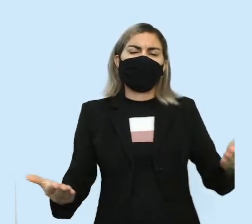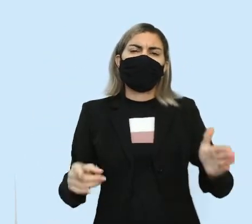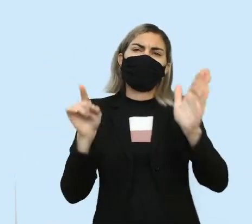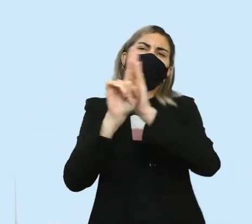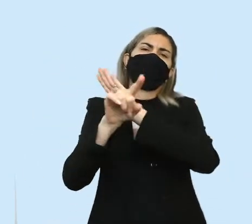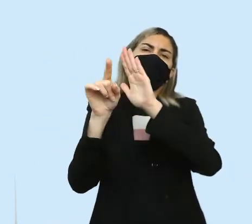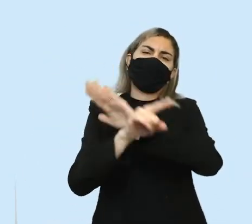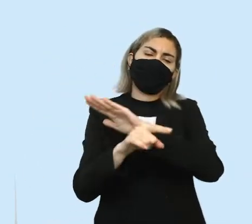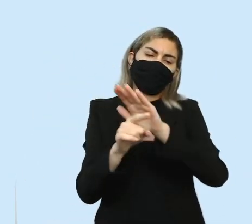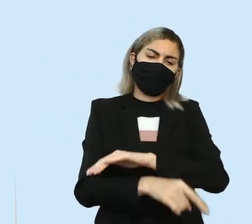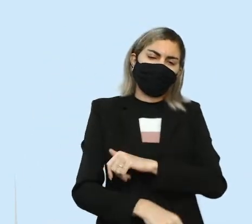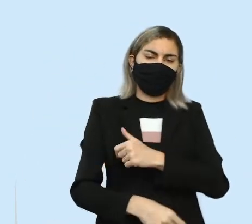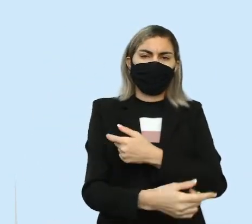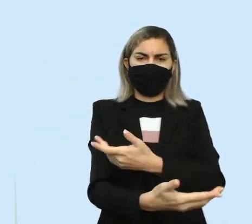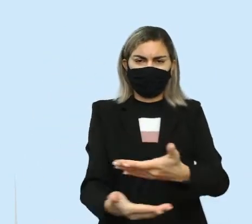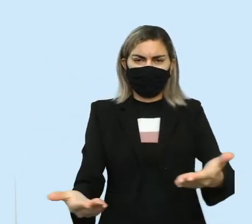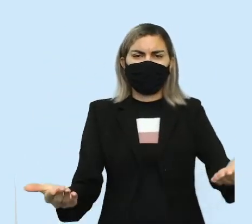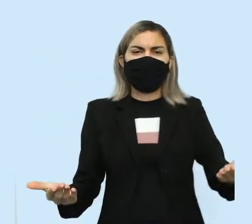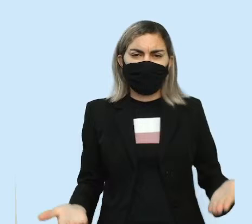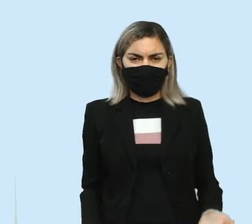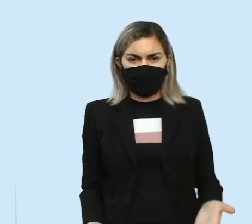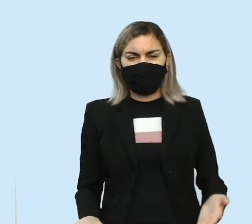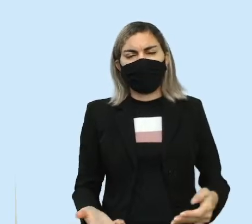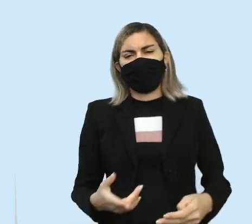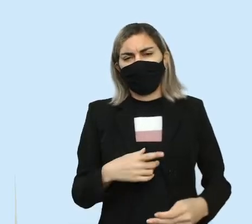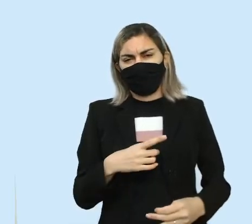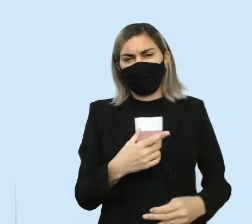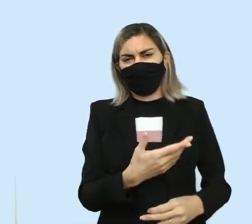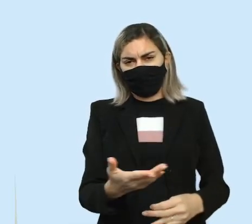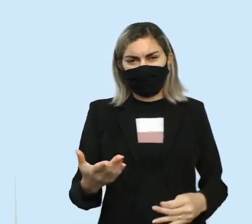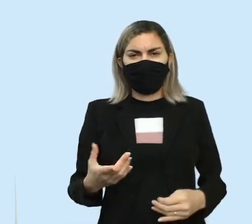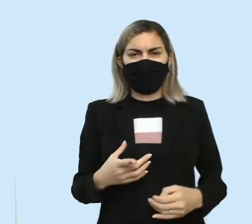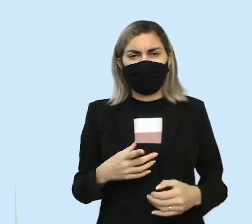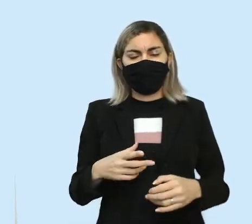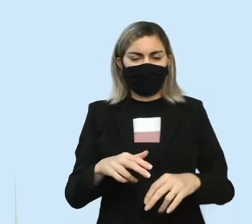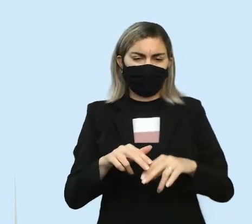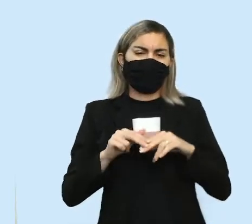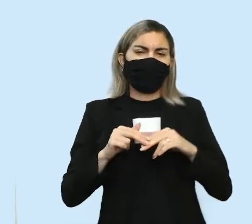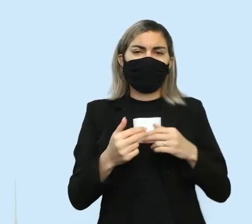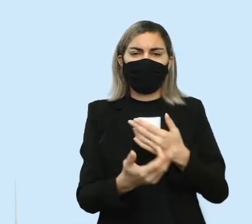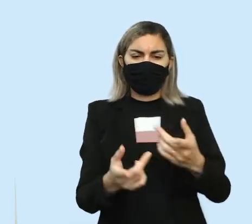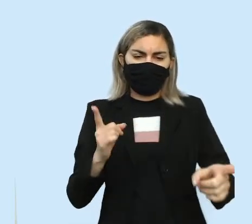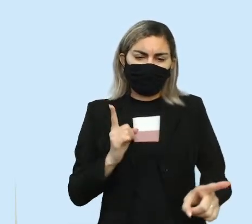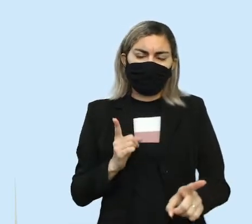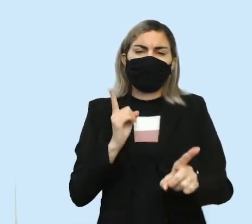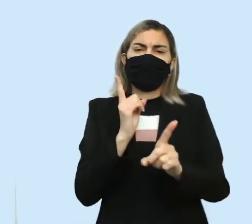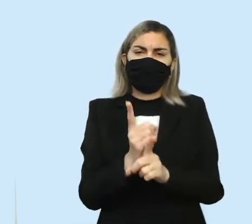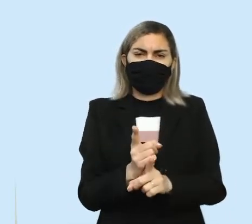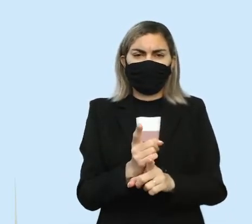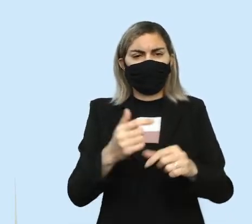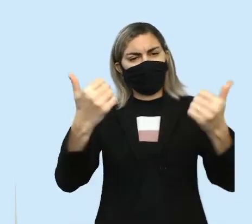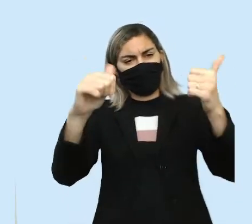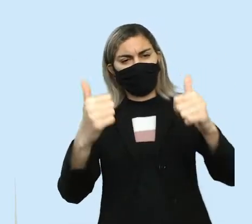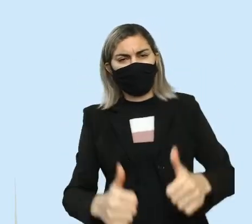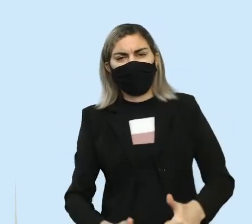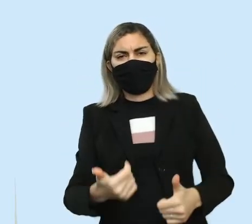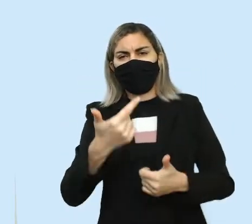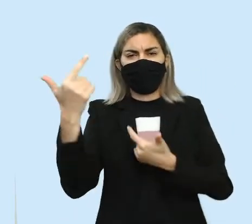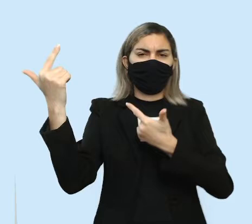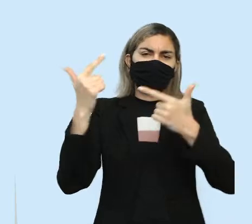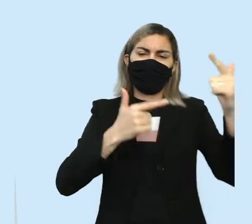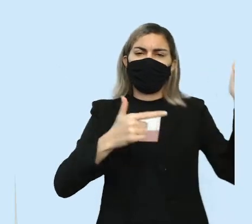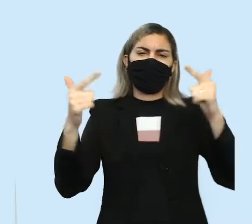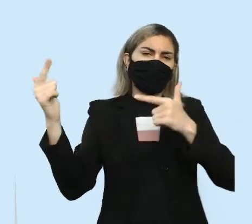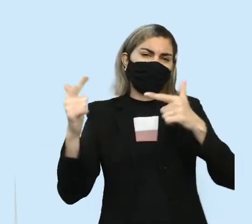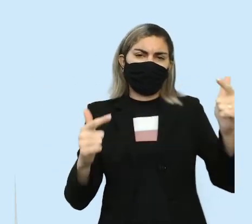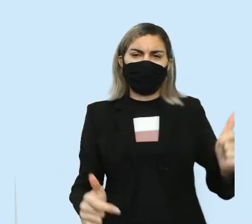questionado se realmente o esquecimento de Deus havia cometido, encontrará esse povo adorando a outras,